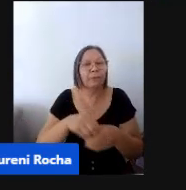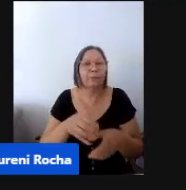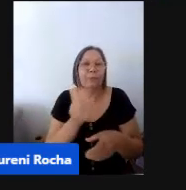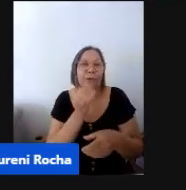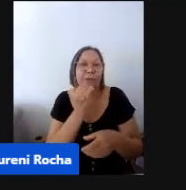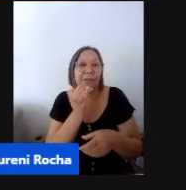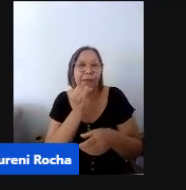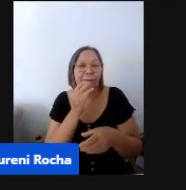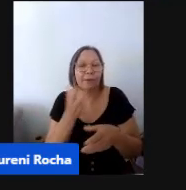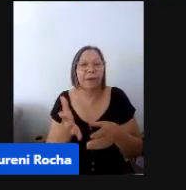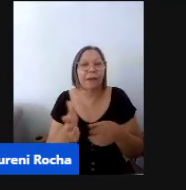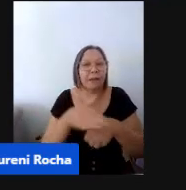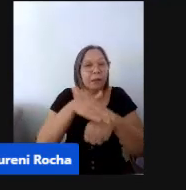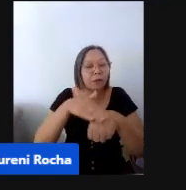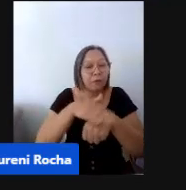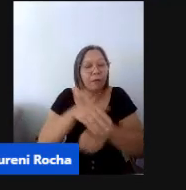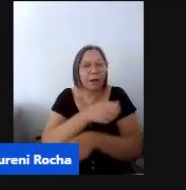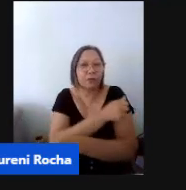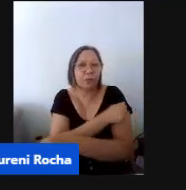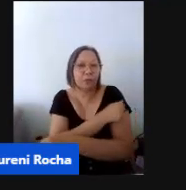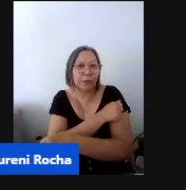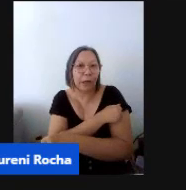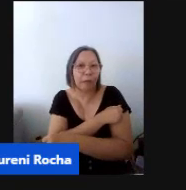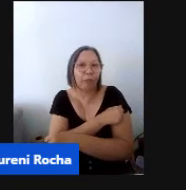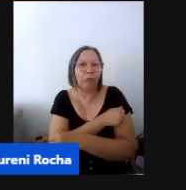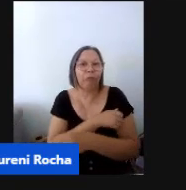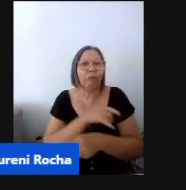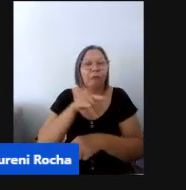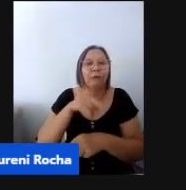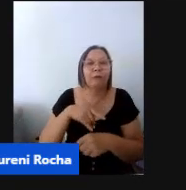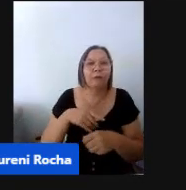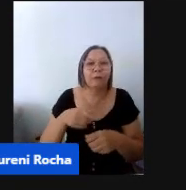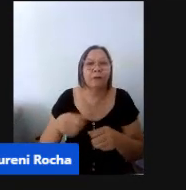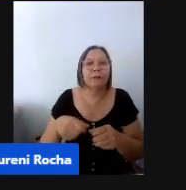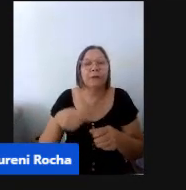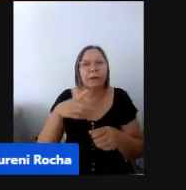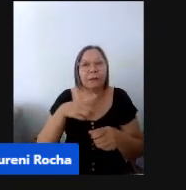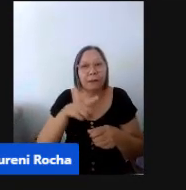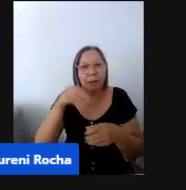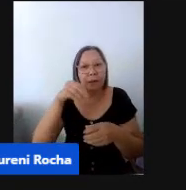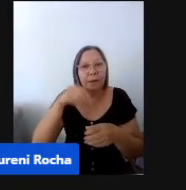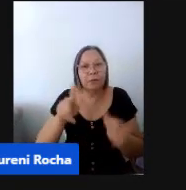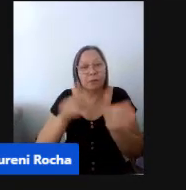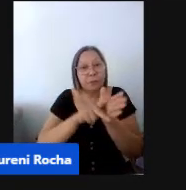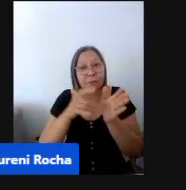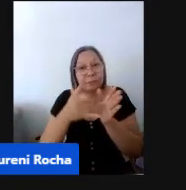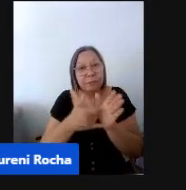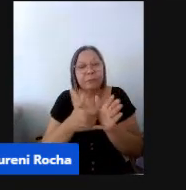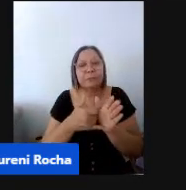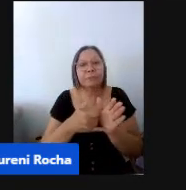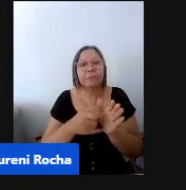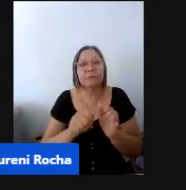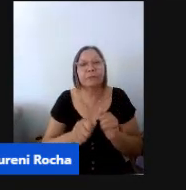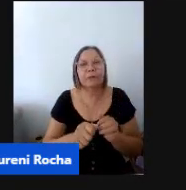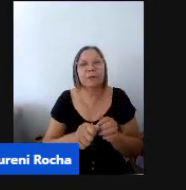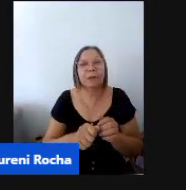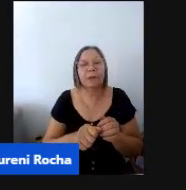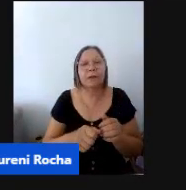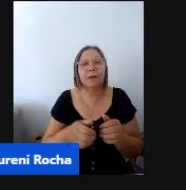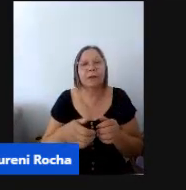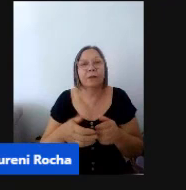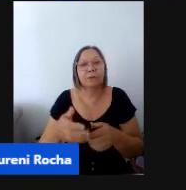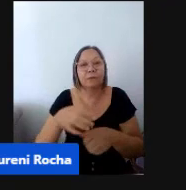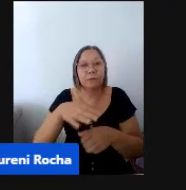inclusive, de vários artigos, estudos de doutorado, de mestrado, enfim, nas aproximações afetivas,